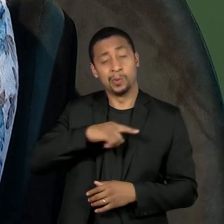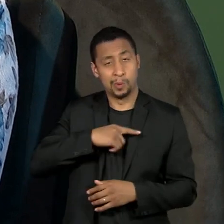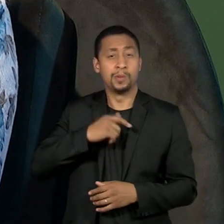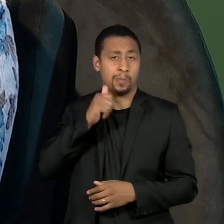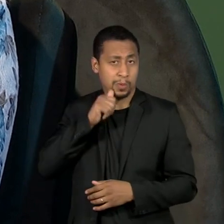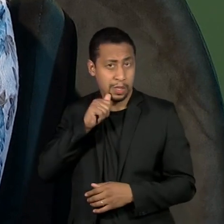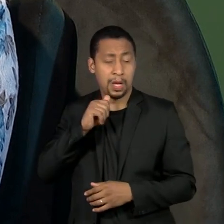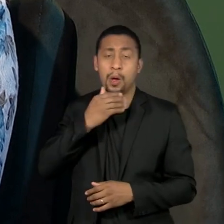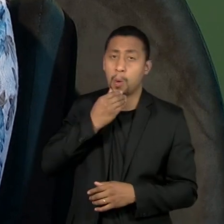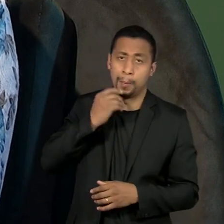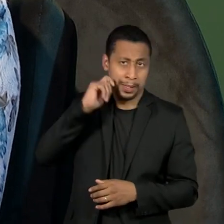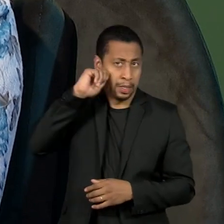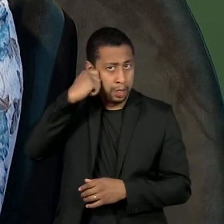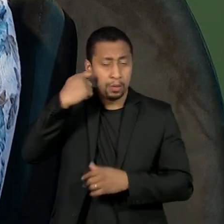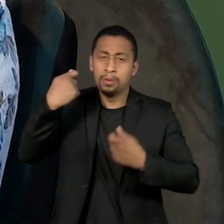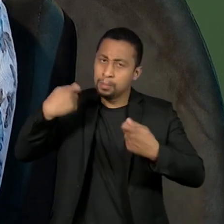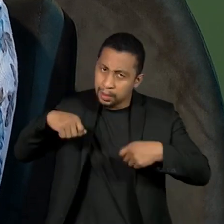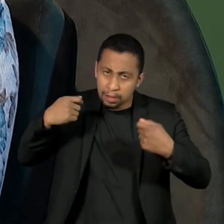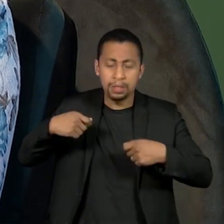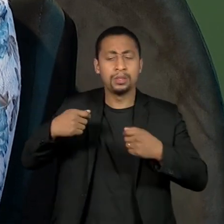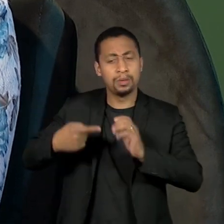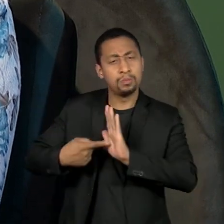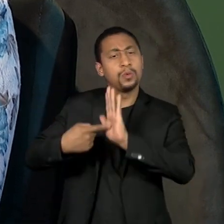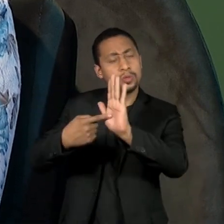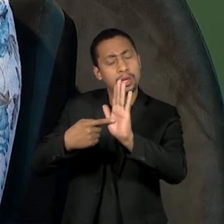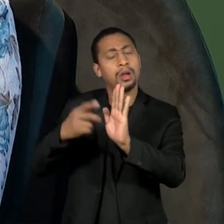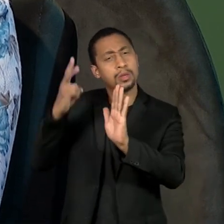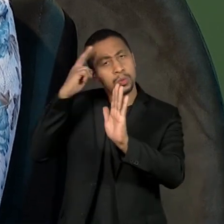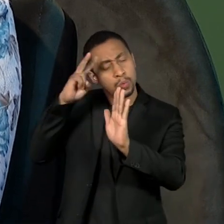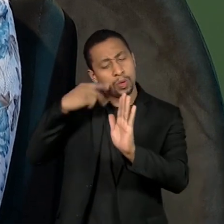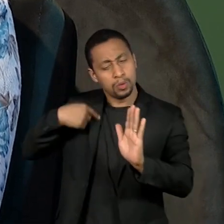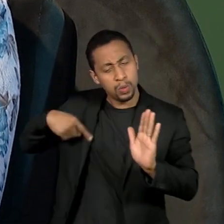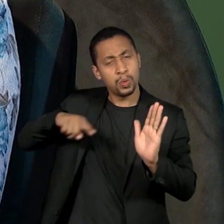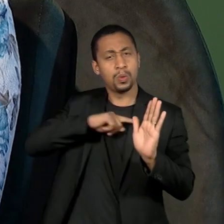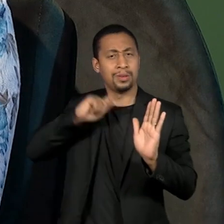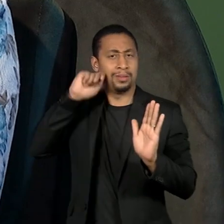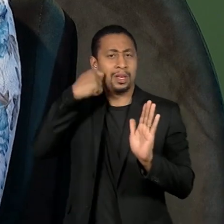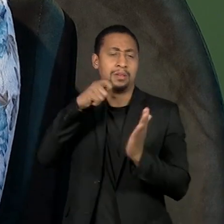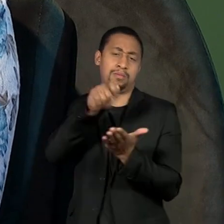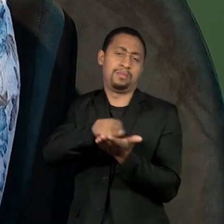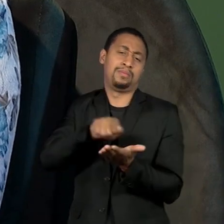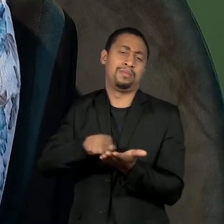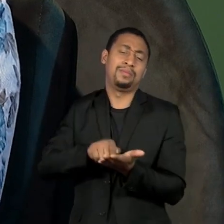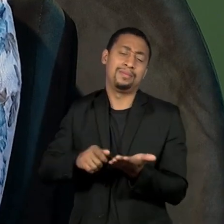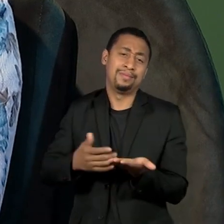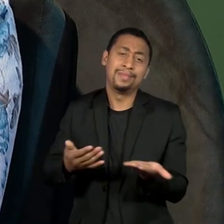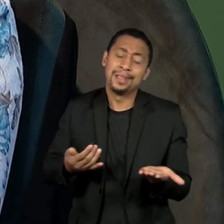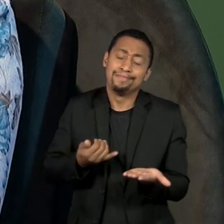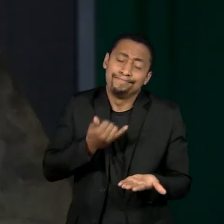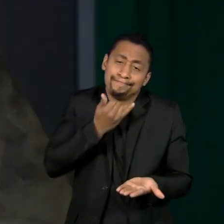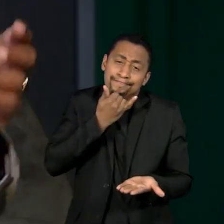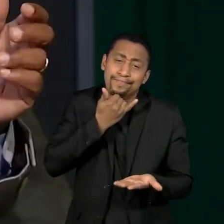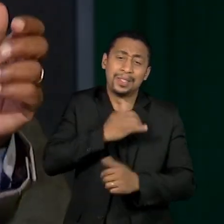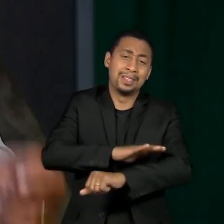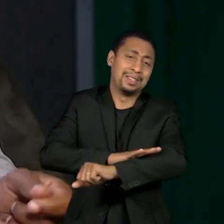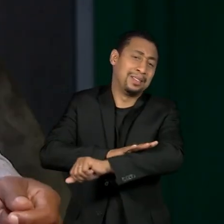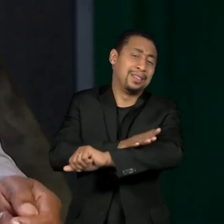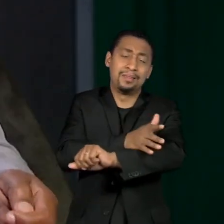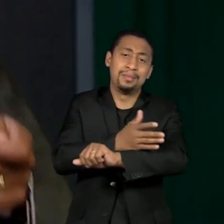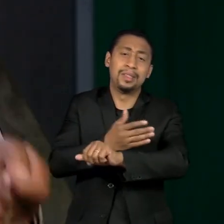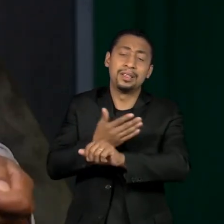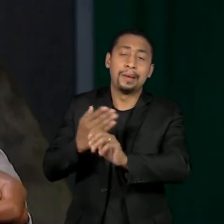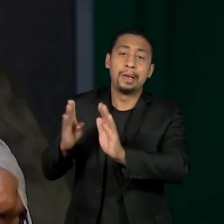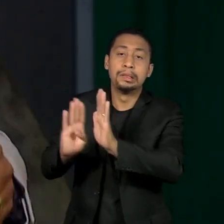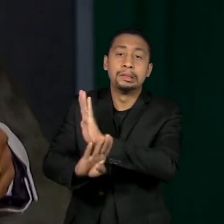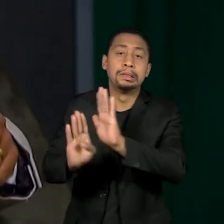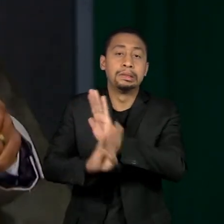nossa história do ponto de vista da subjetividade, né, que é o que o racismo nos tira, a subjetividade. E para você, Cuti,